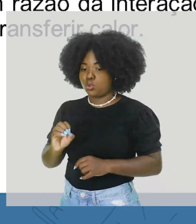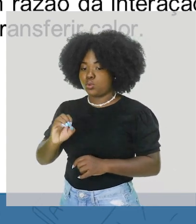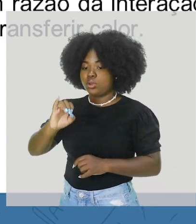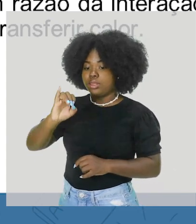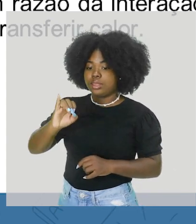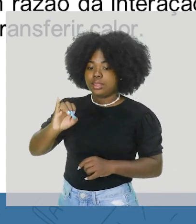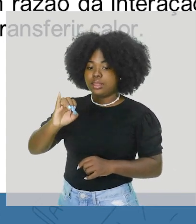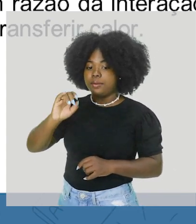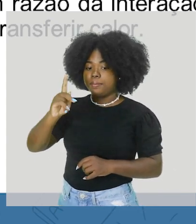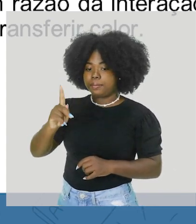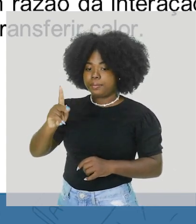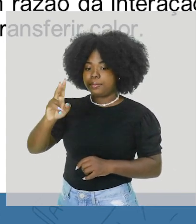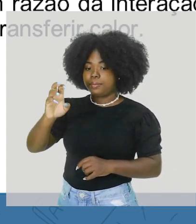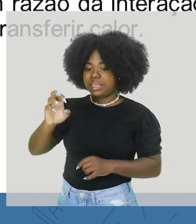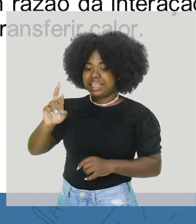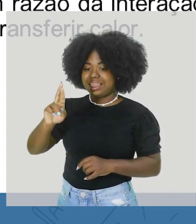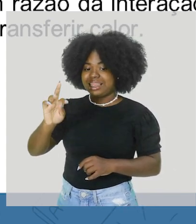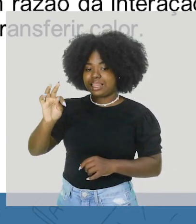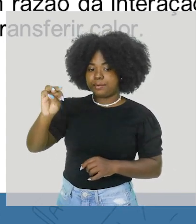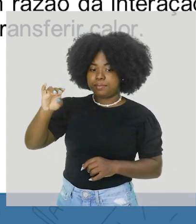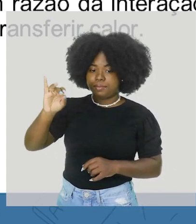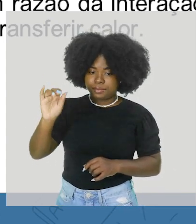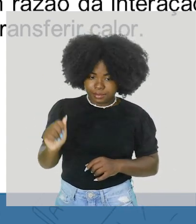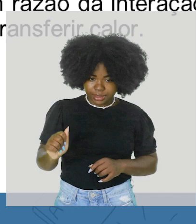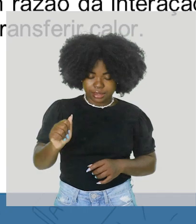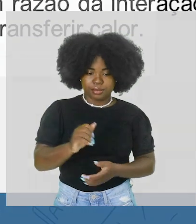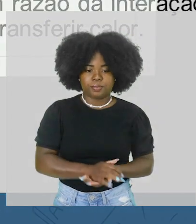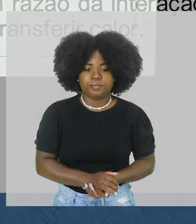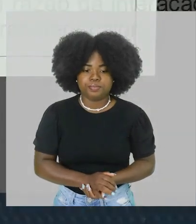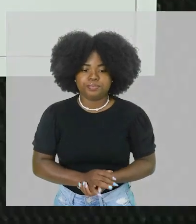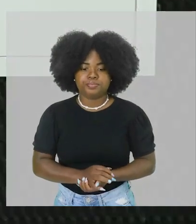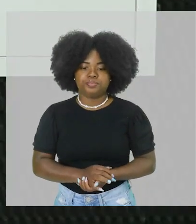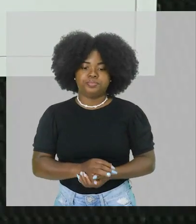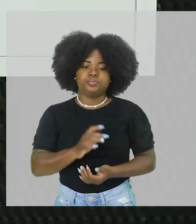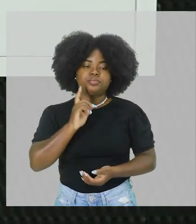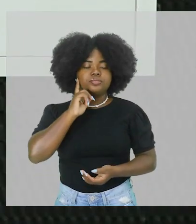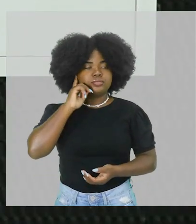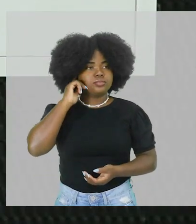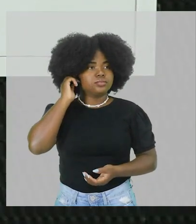magnetohipertermia, Então o nome é esse, ó.